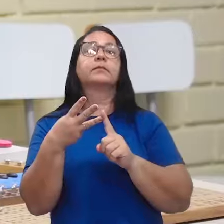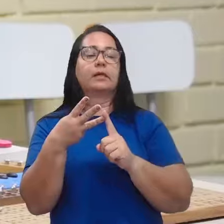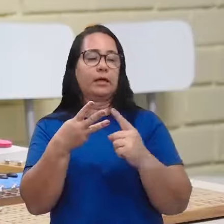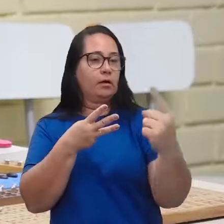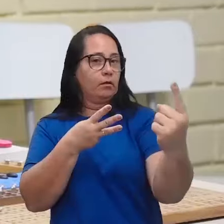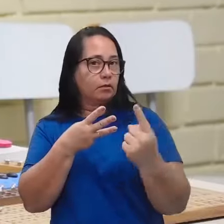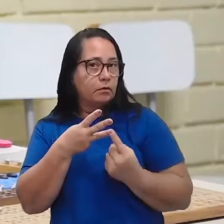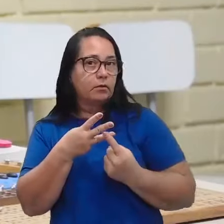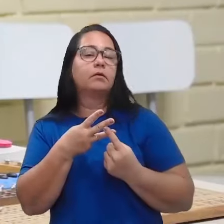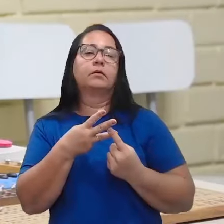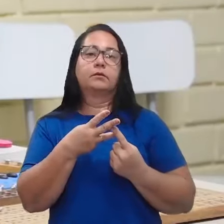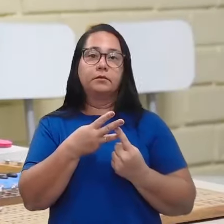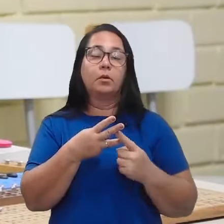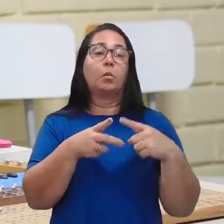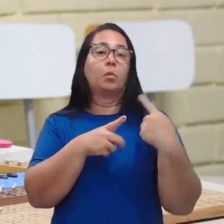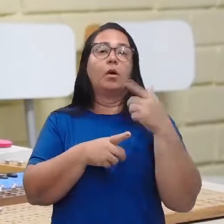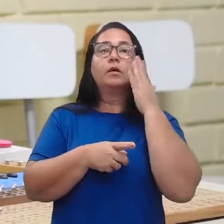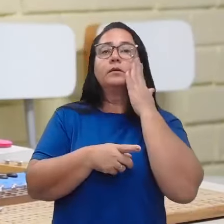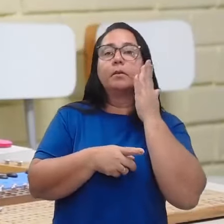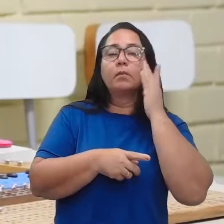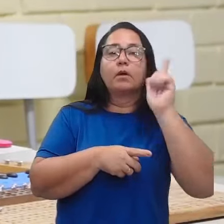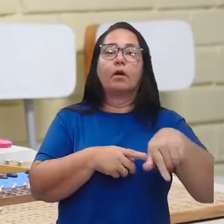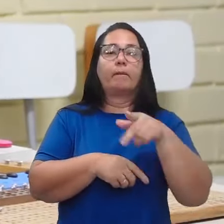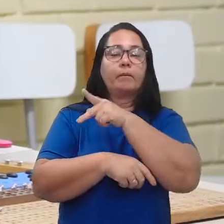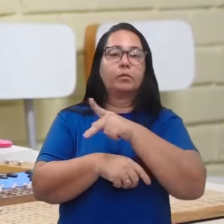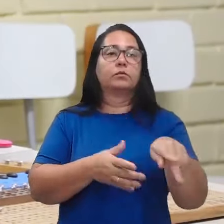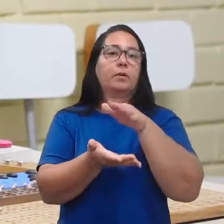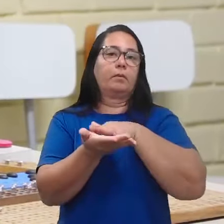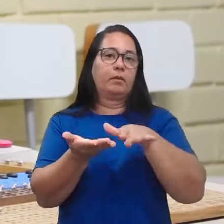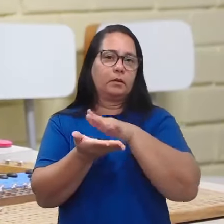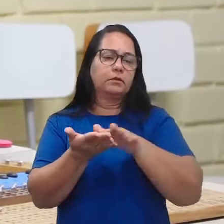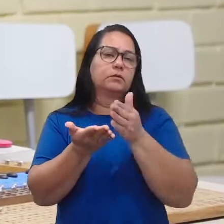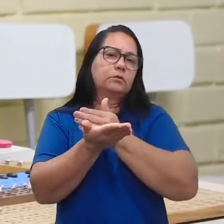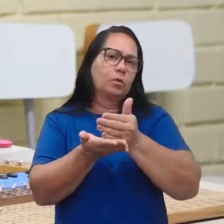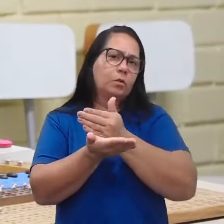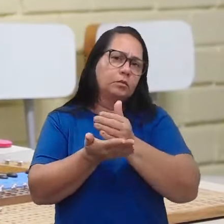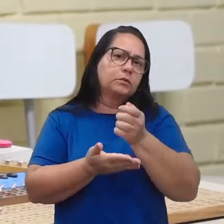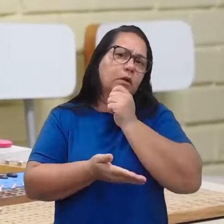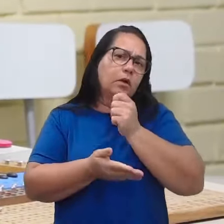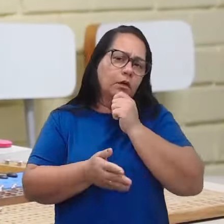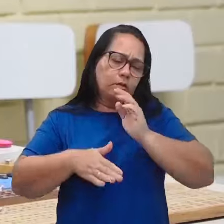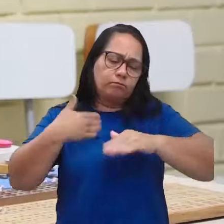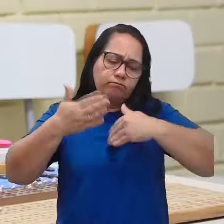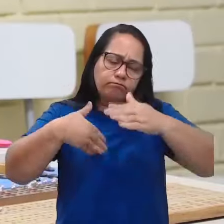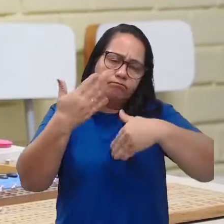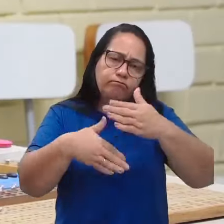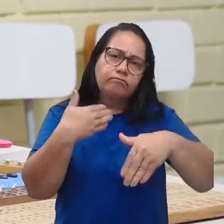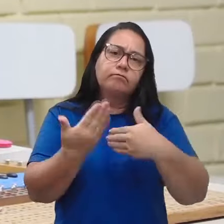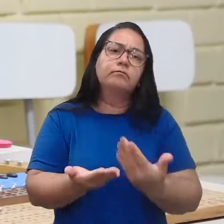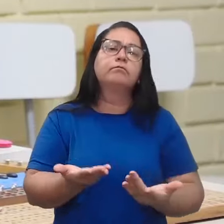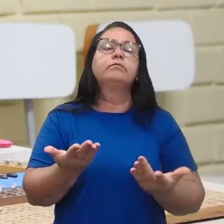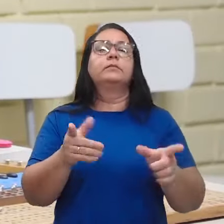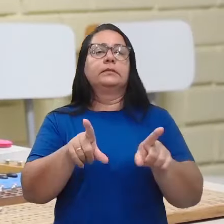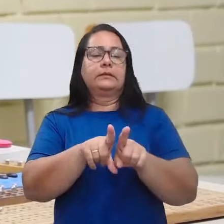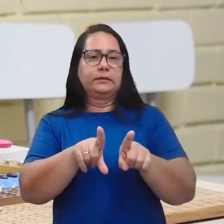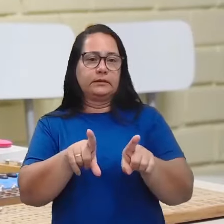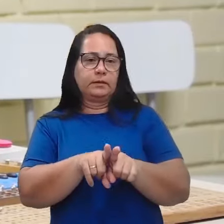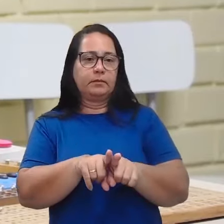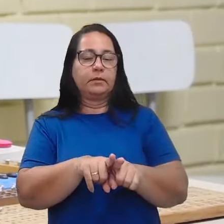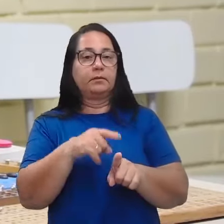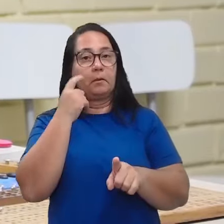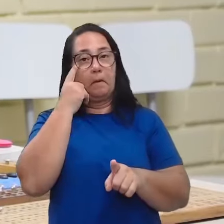ocaso, porque sabiam que eu era uma professora brailista que estava começando a enveredar pela, pela, pela audiodescrição, não,